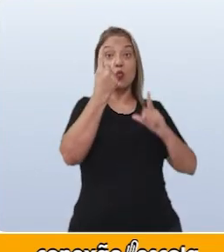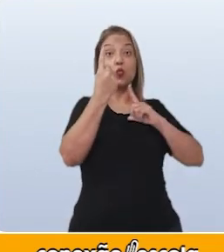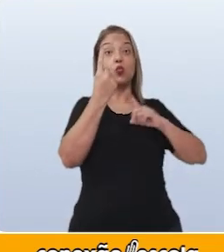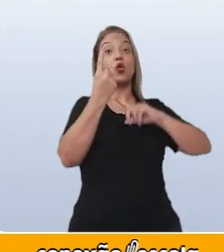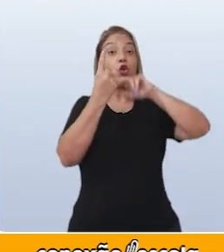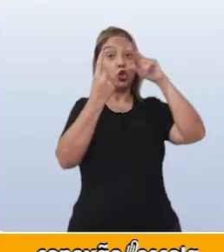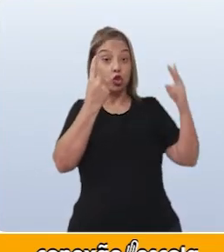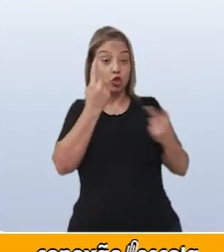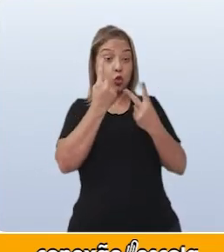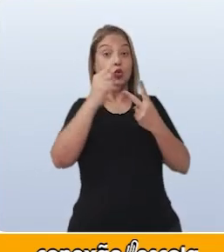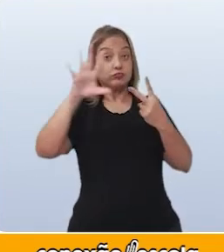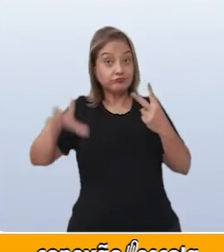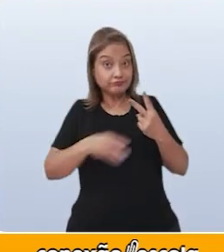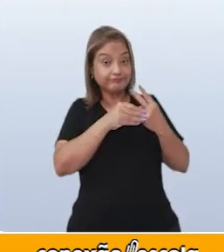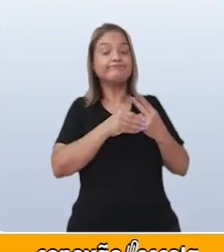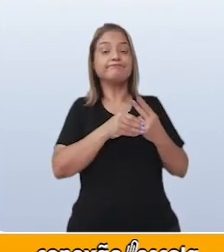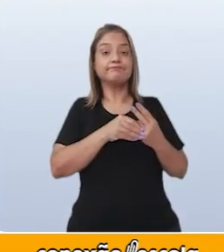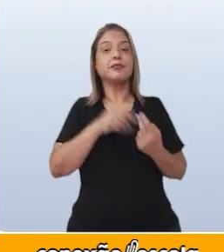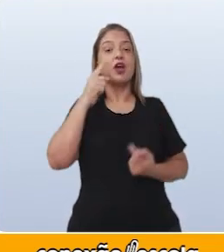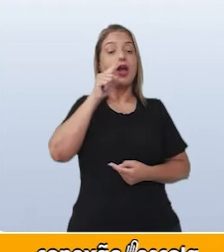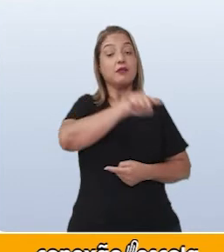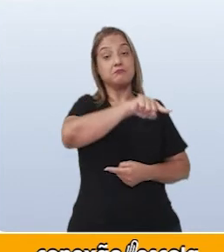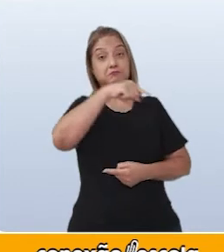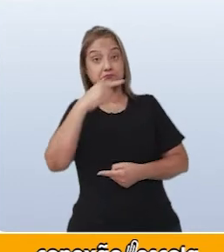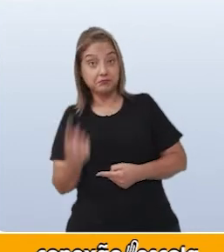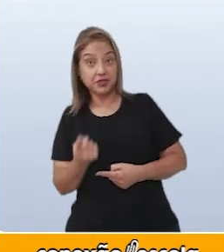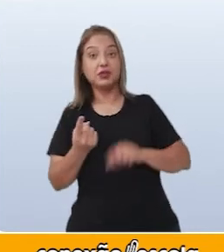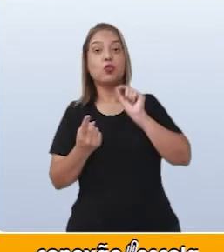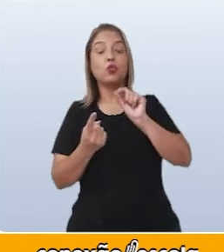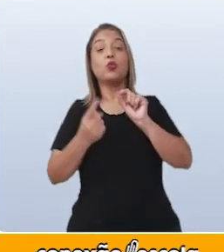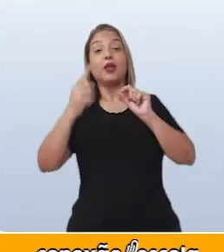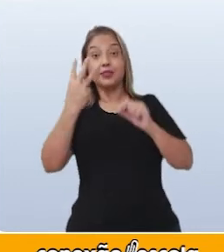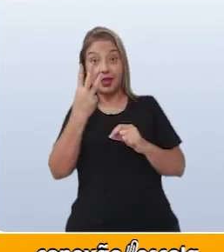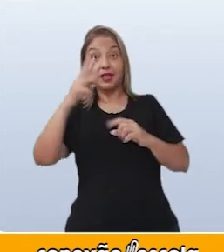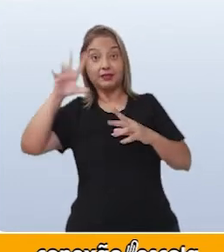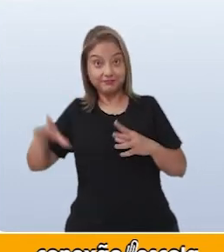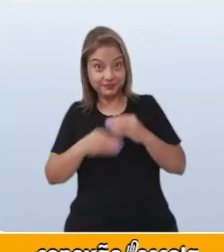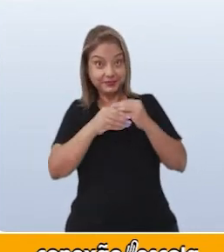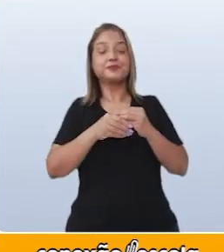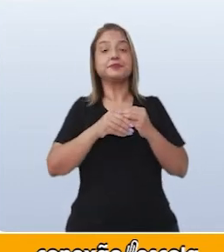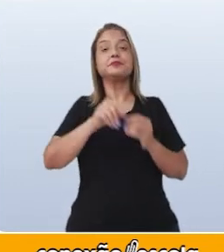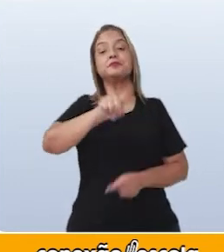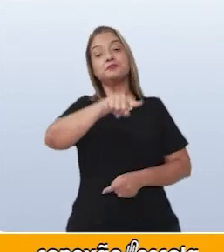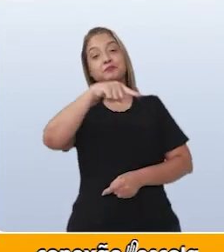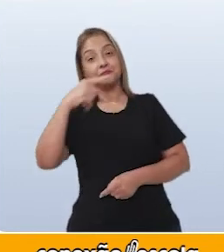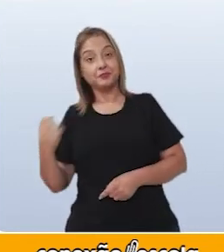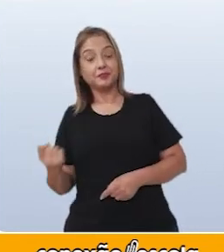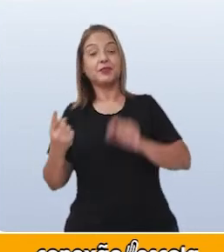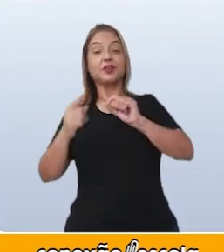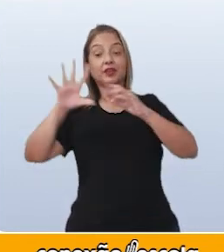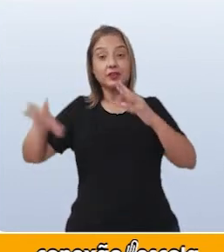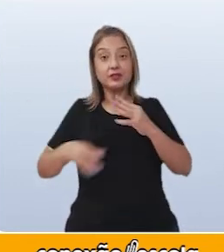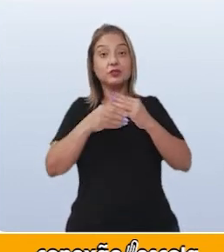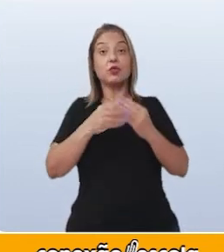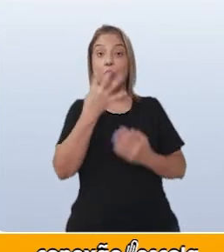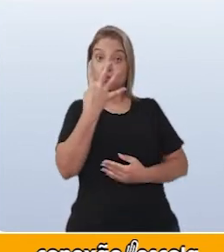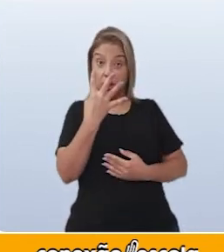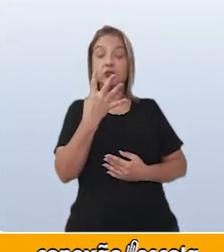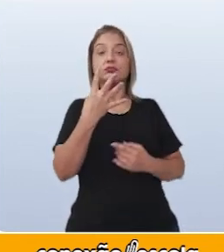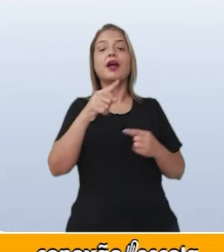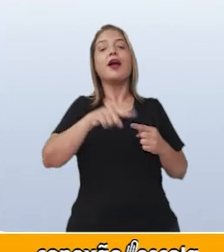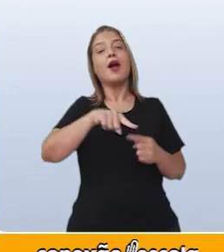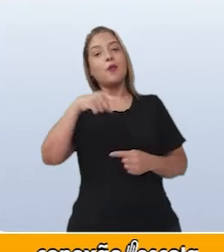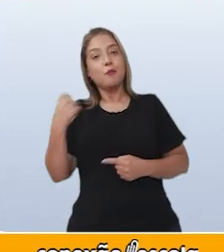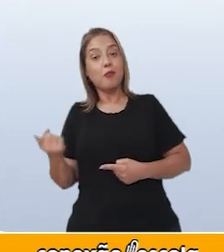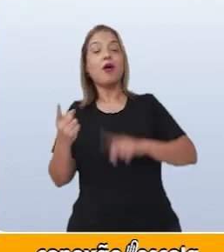aumentei 2 cubinhos. Da segunda para a terceira, eu aumentei 3. Da terceira para a quarta, 4. Então, na